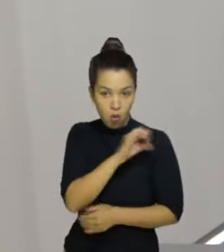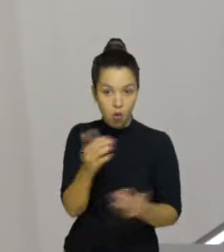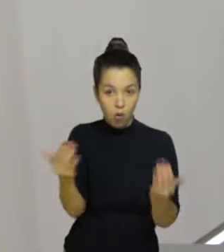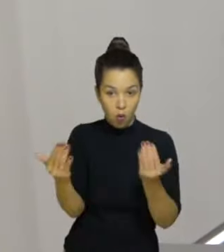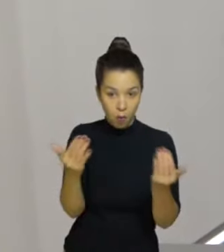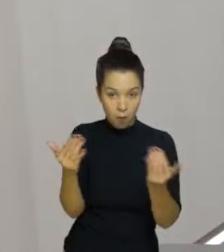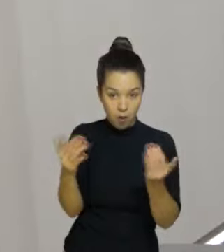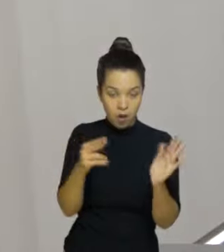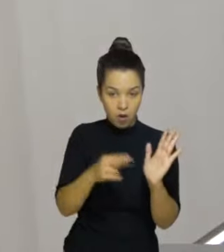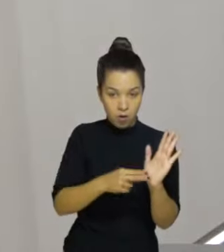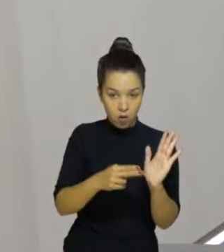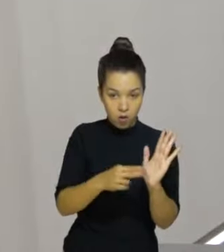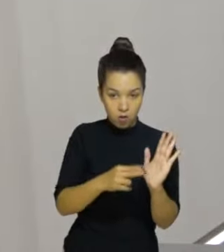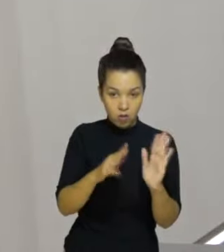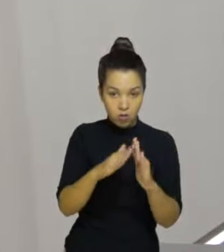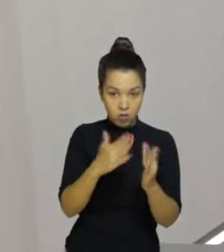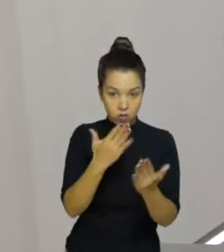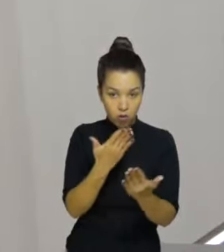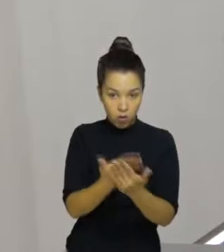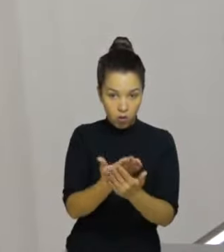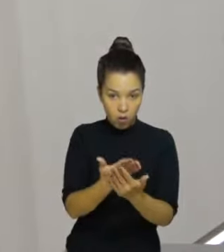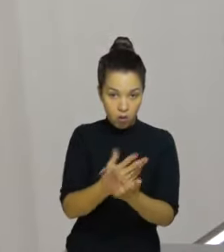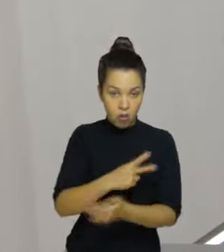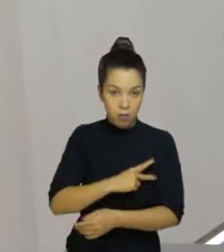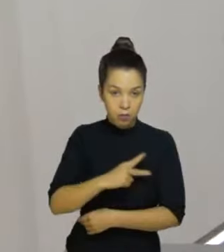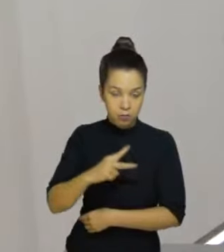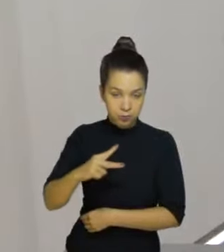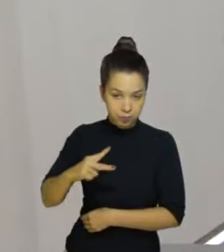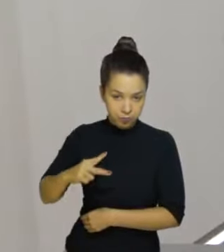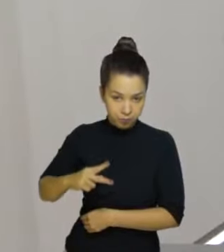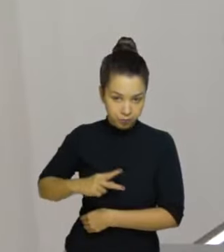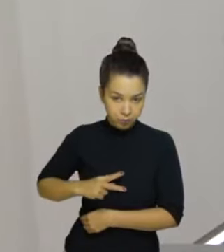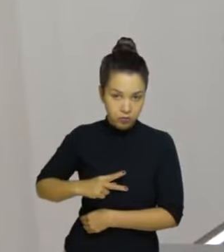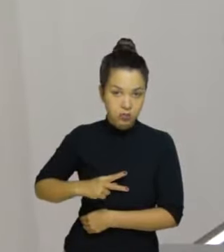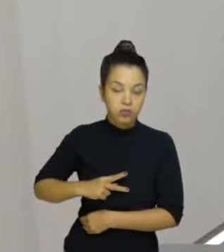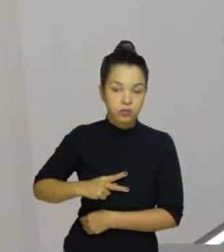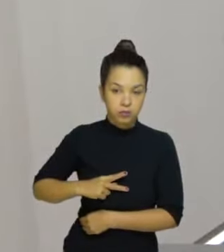média das escolas públicas nos respectivos estados.